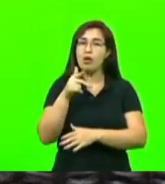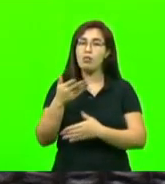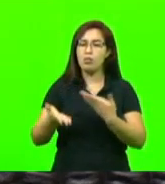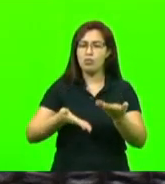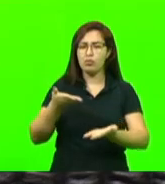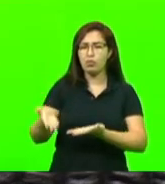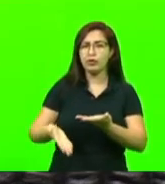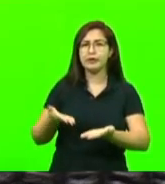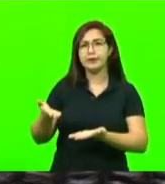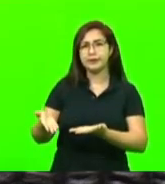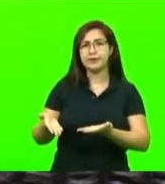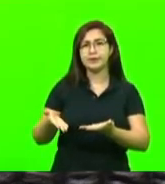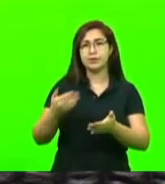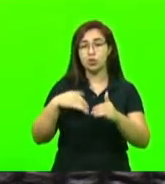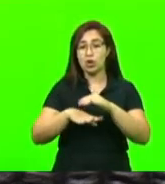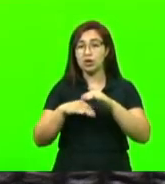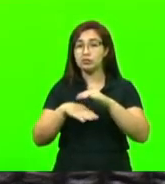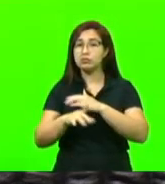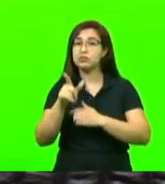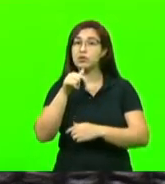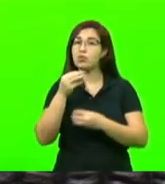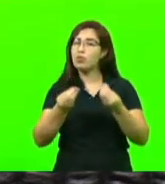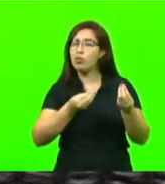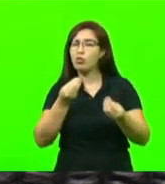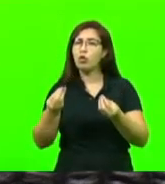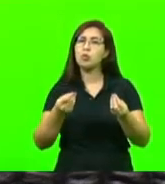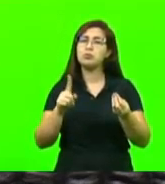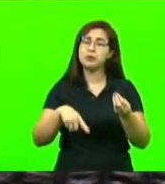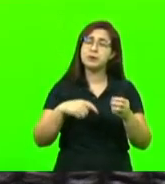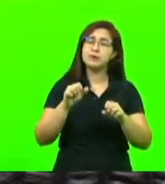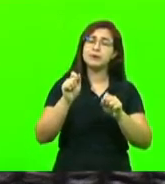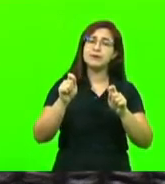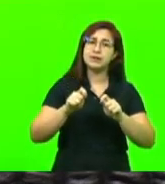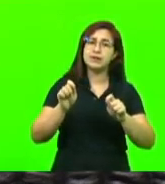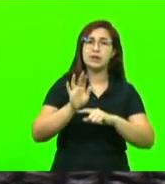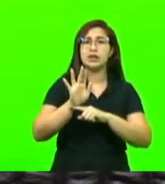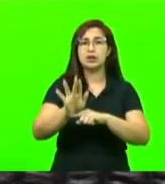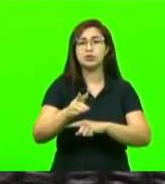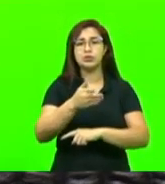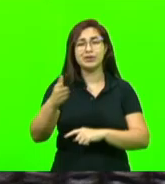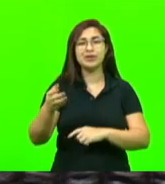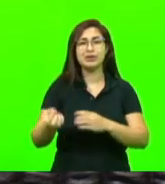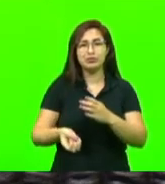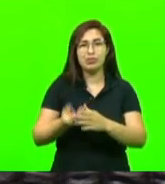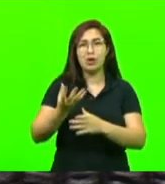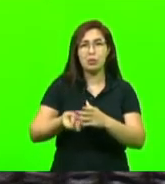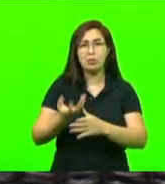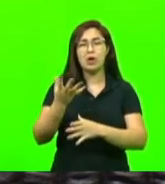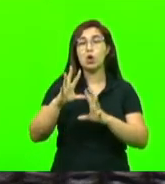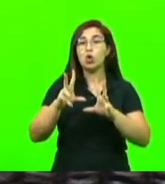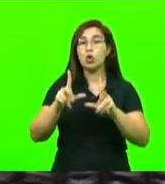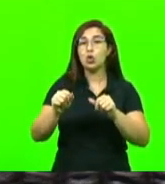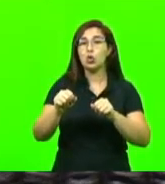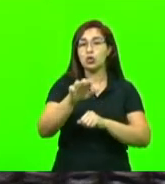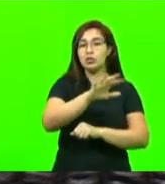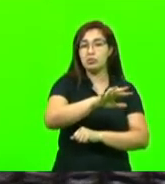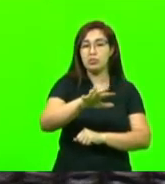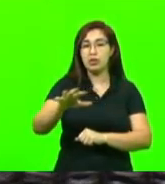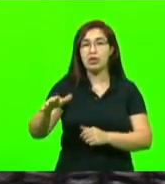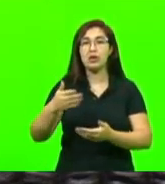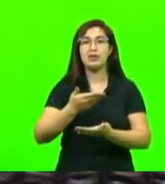enfim, mecanismos que possam auxiliar os produtores de todas as regiões que estão tendo